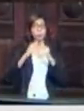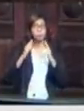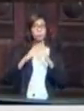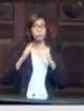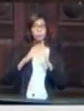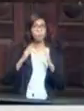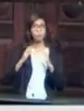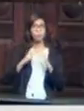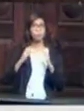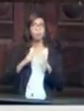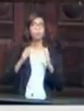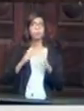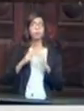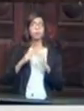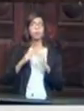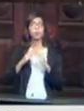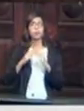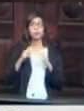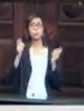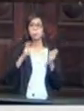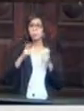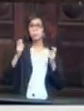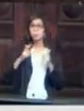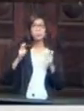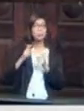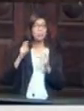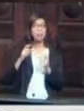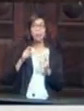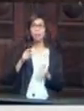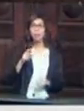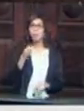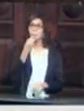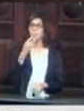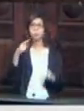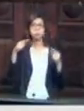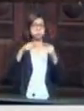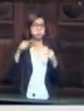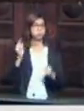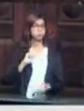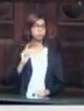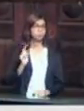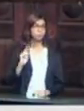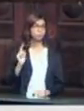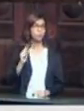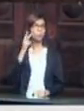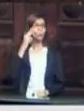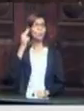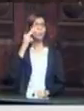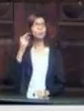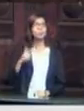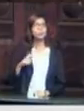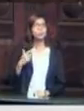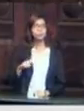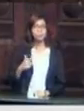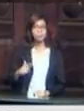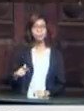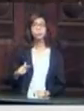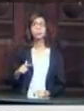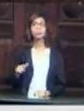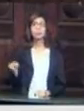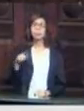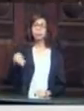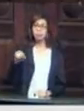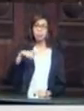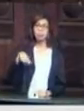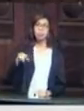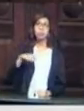morar em condições subnormais, né, de habitações subnormais, isso